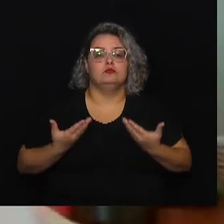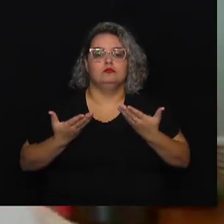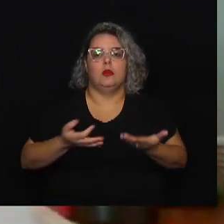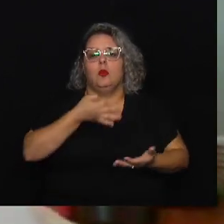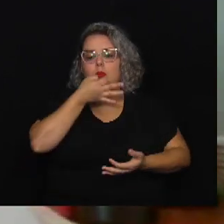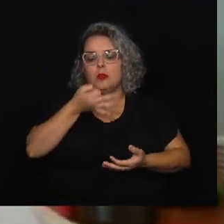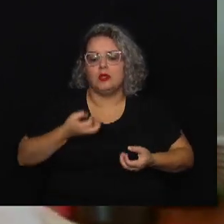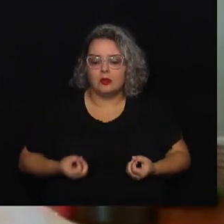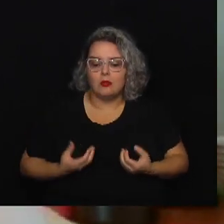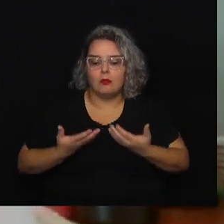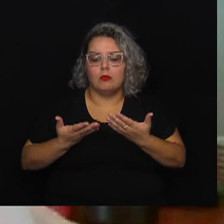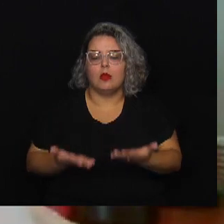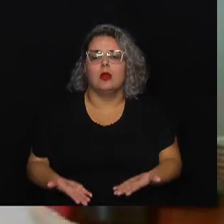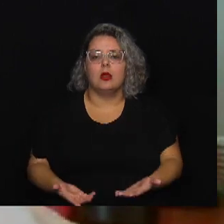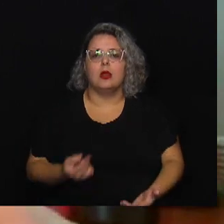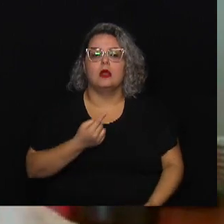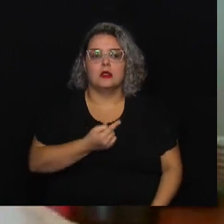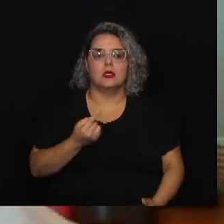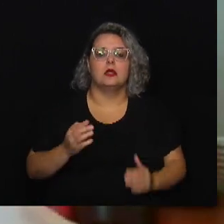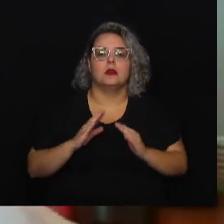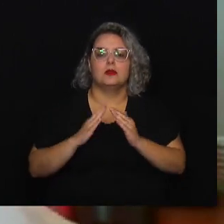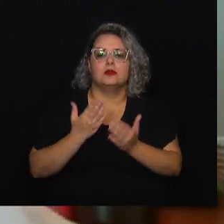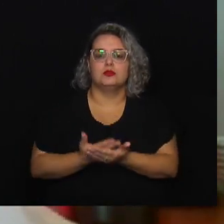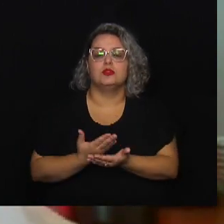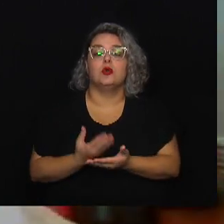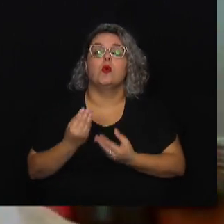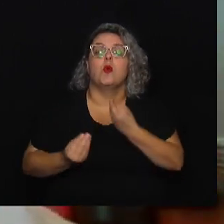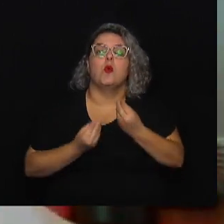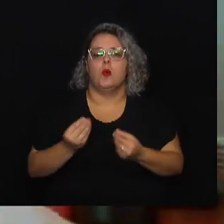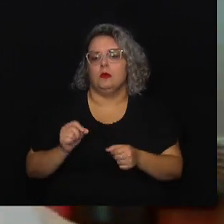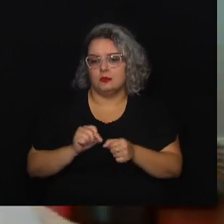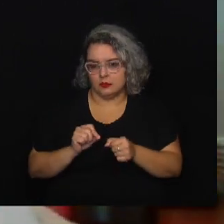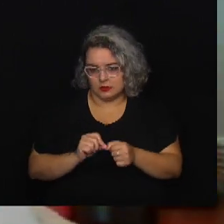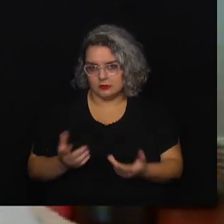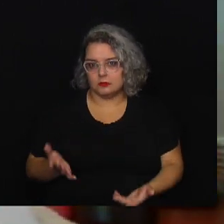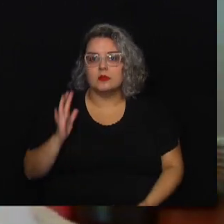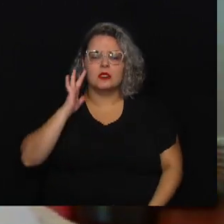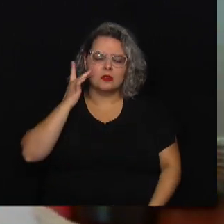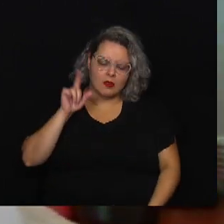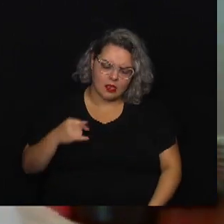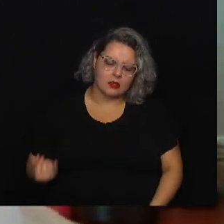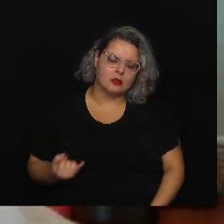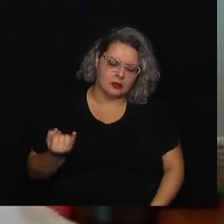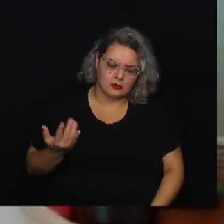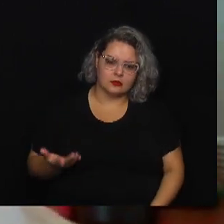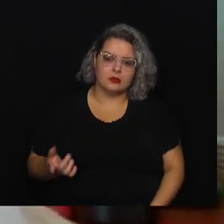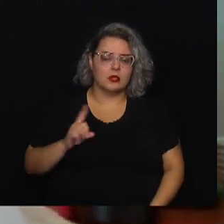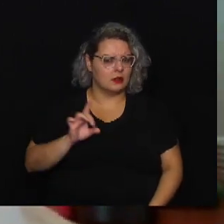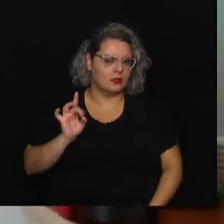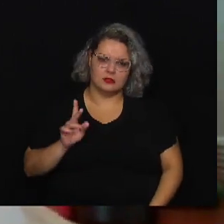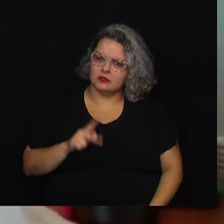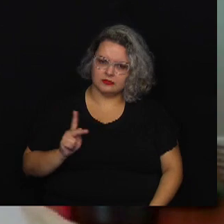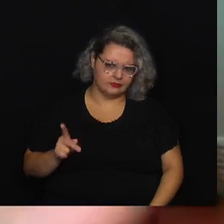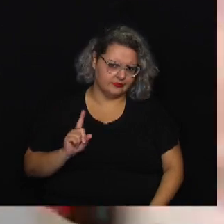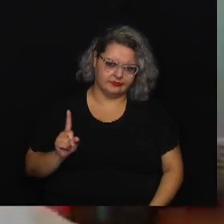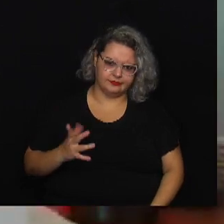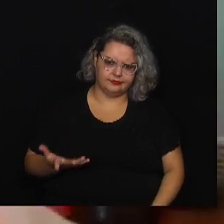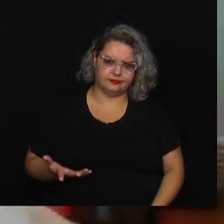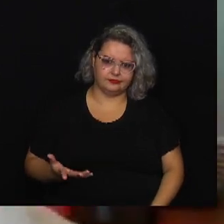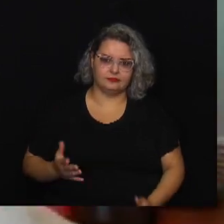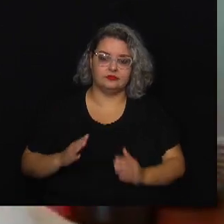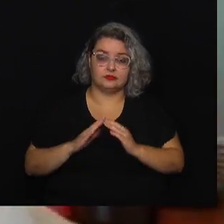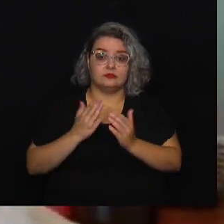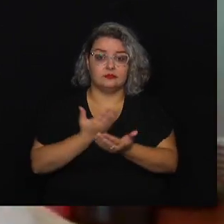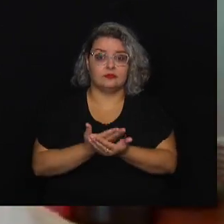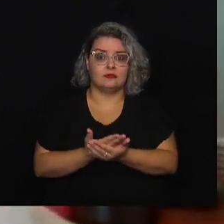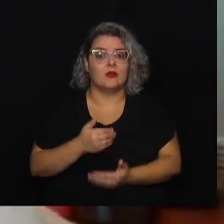Cada escola vai saber como fazer, mas eu acho que é importante fazer. E não é só o professor, não. A escola é feita de muito